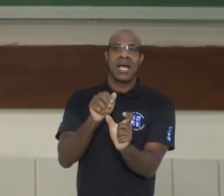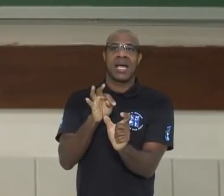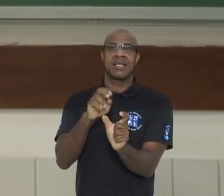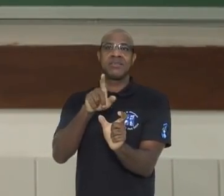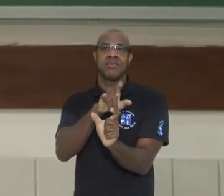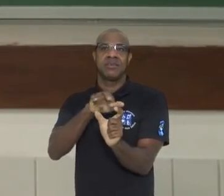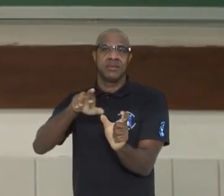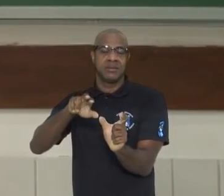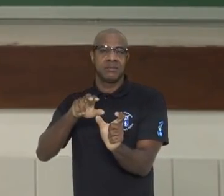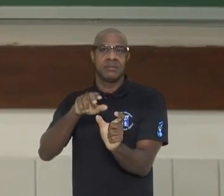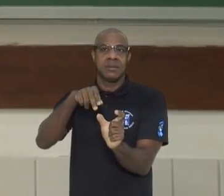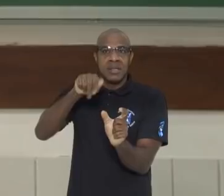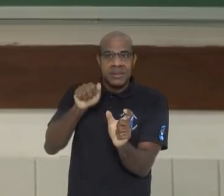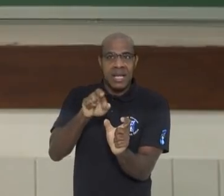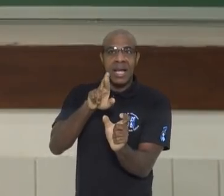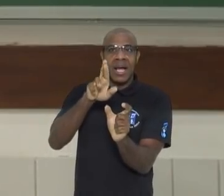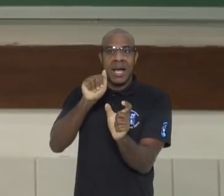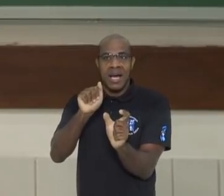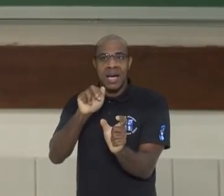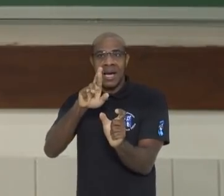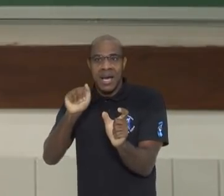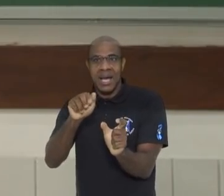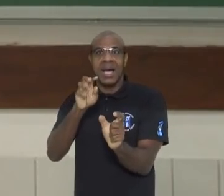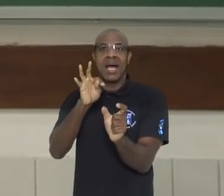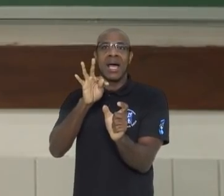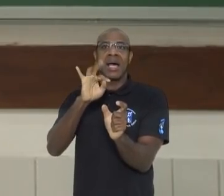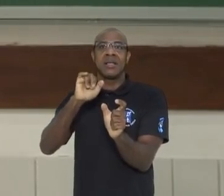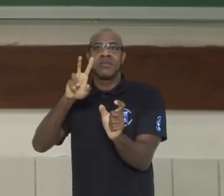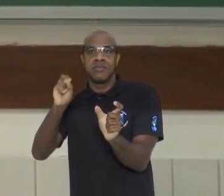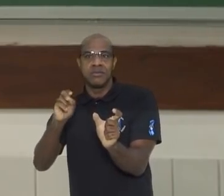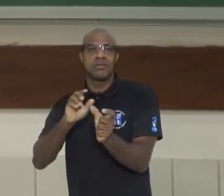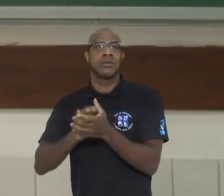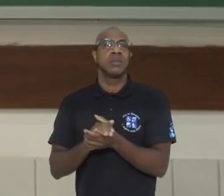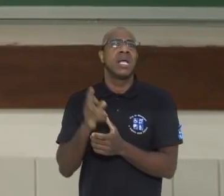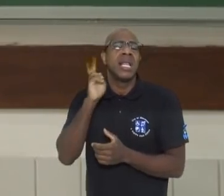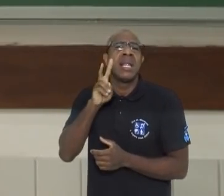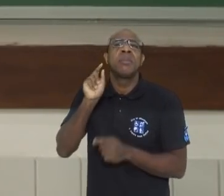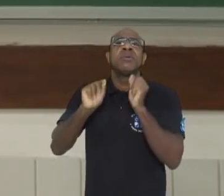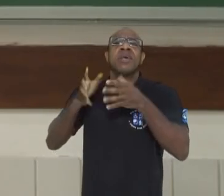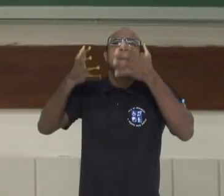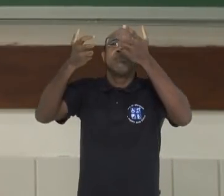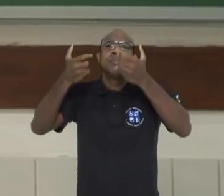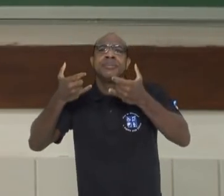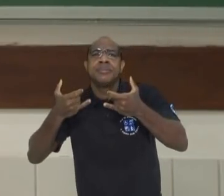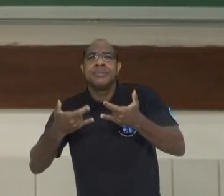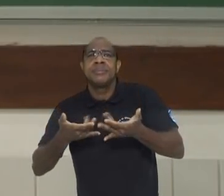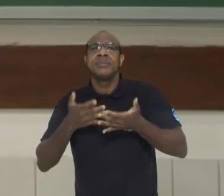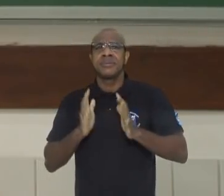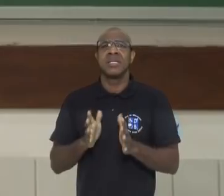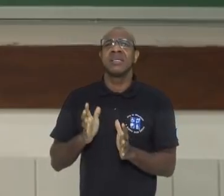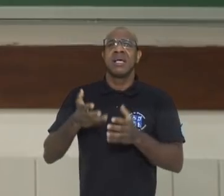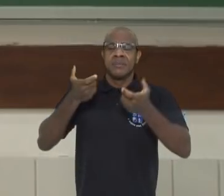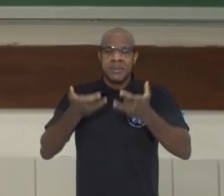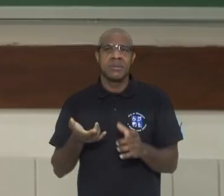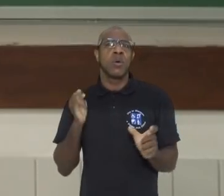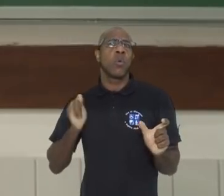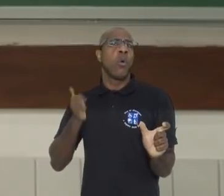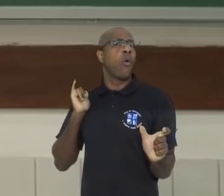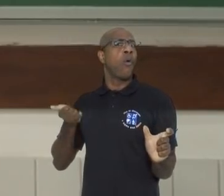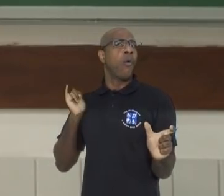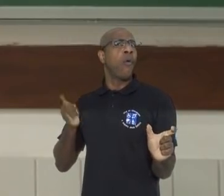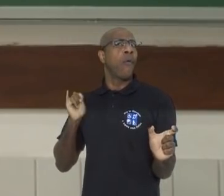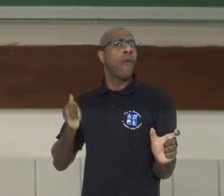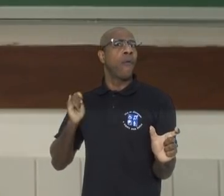longo das nossas aulas. E vocês se lembram que nós já falamos sobre eles quando trabalhamos o conto, quando trabalhamos